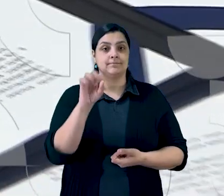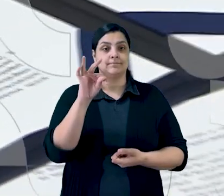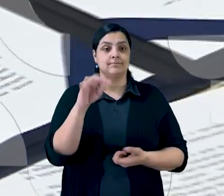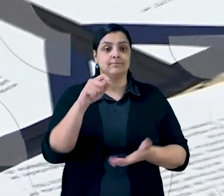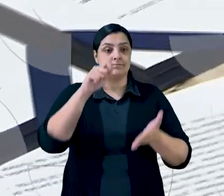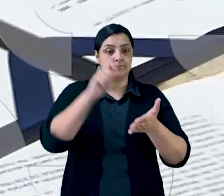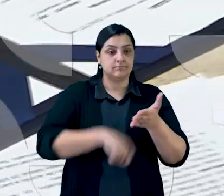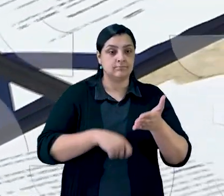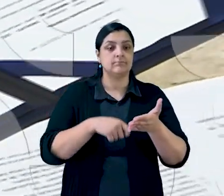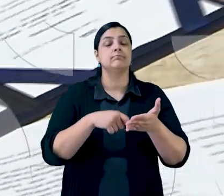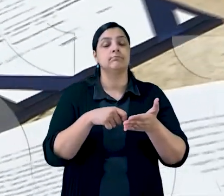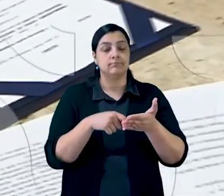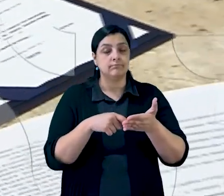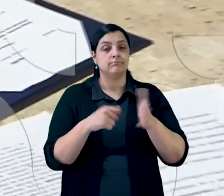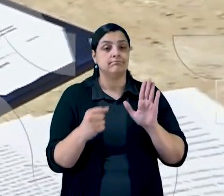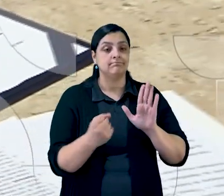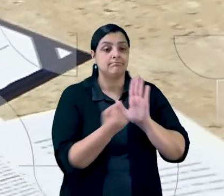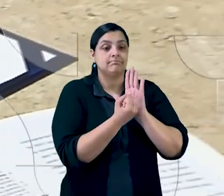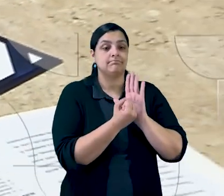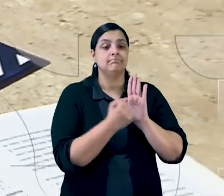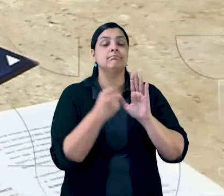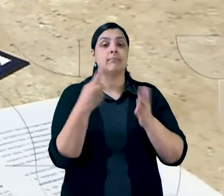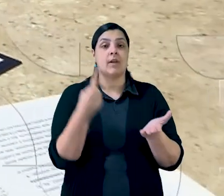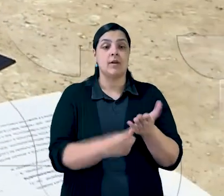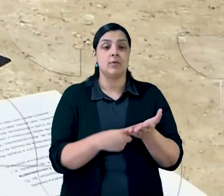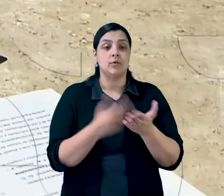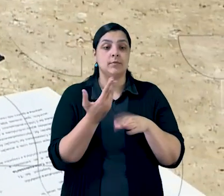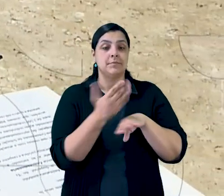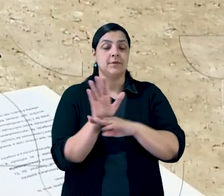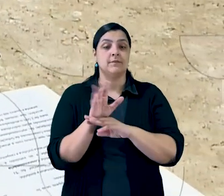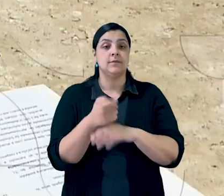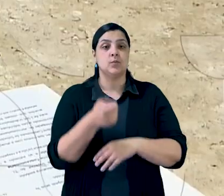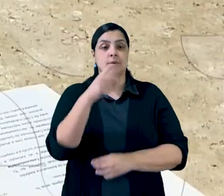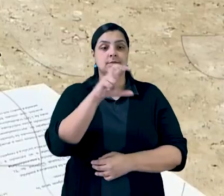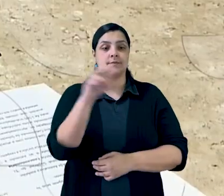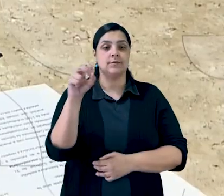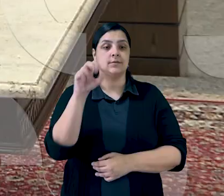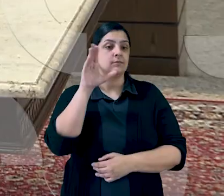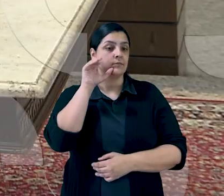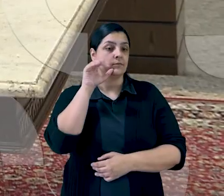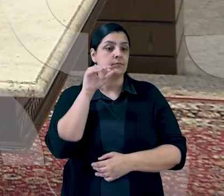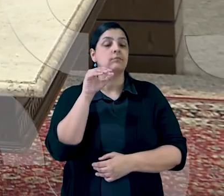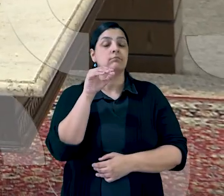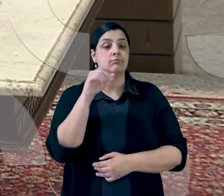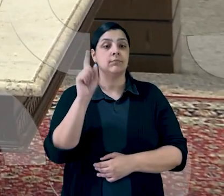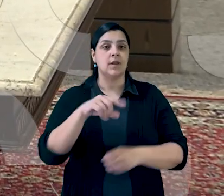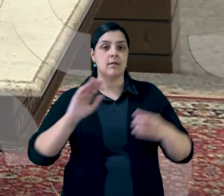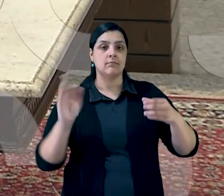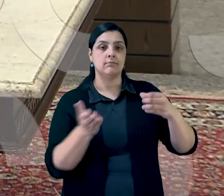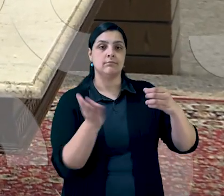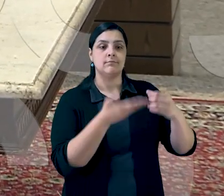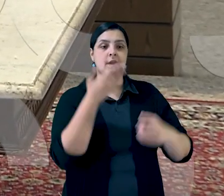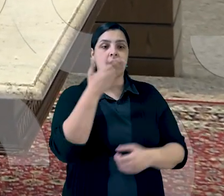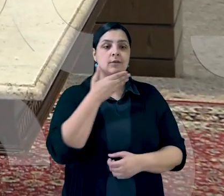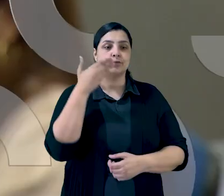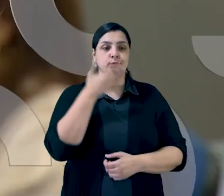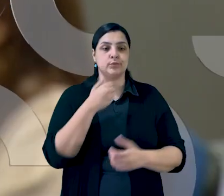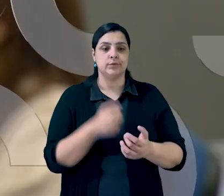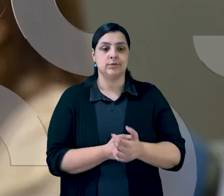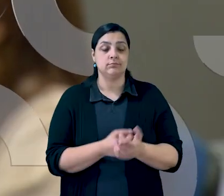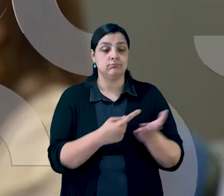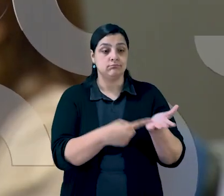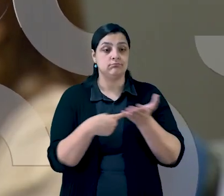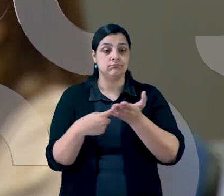O TST formalizou a assinatura simbólica de um acordo que beneficia quase 500 trabalhadores da colheita de cana-de-açúcar.